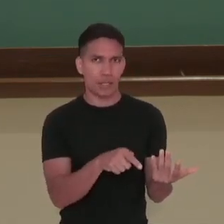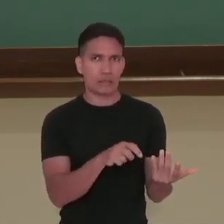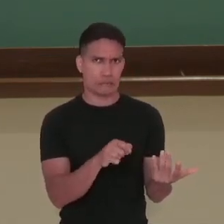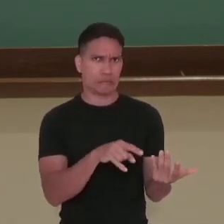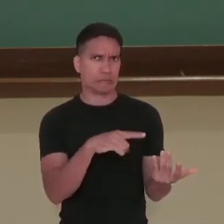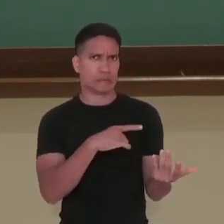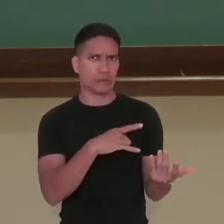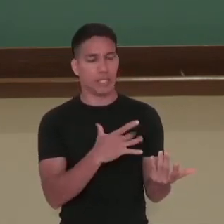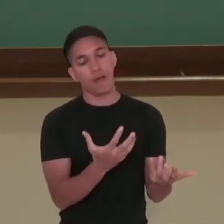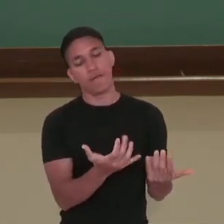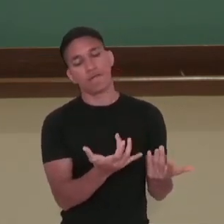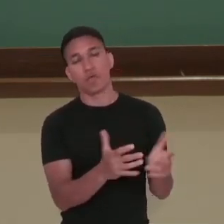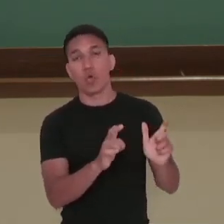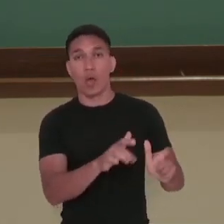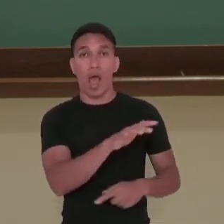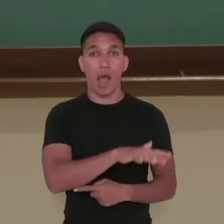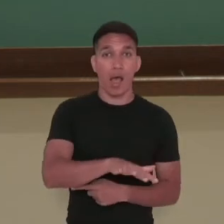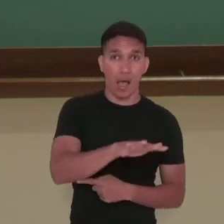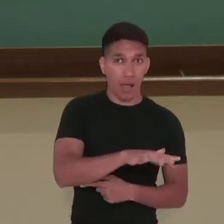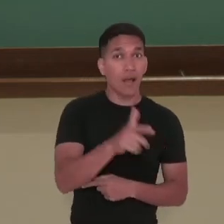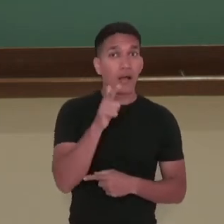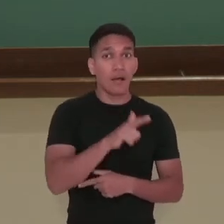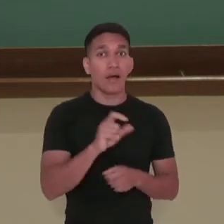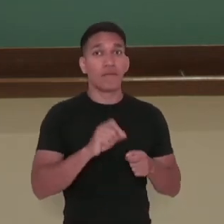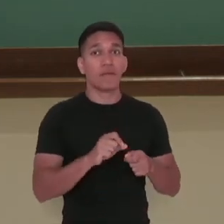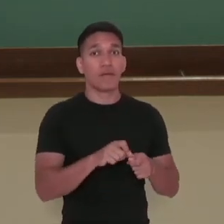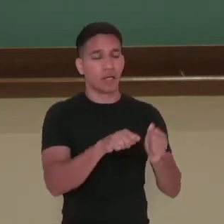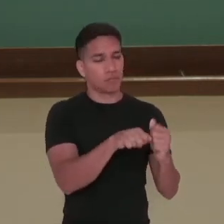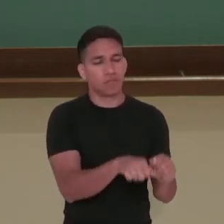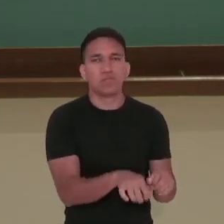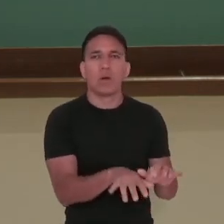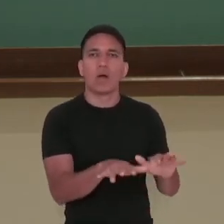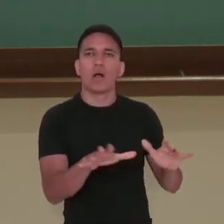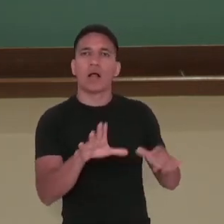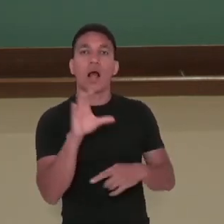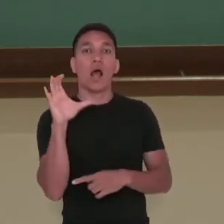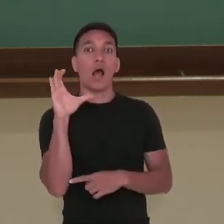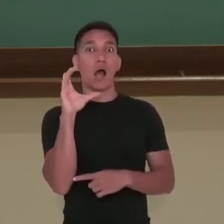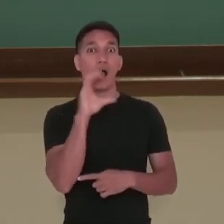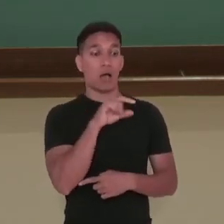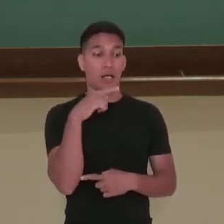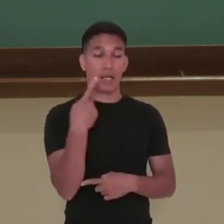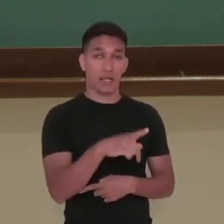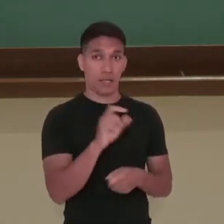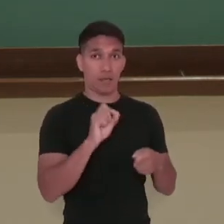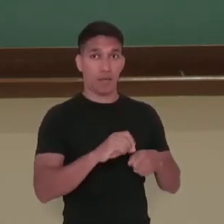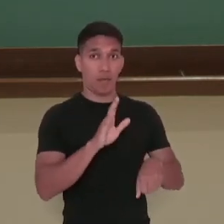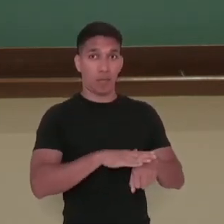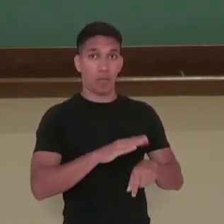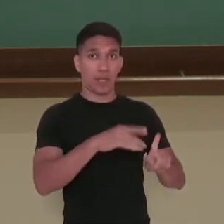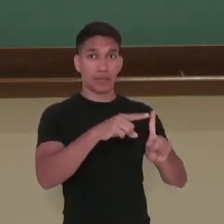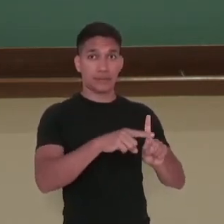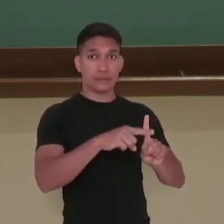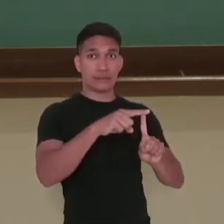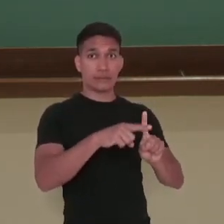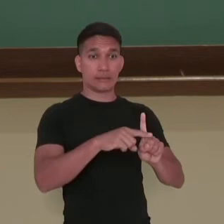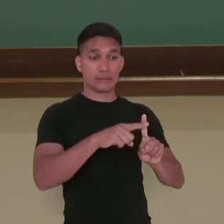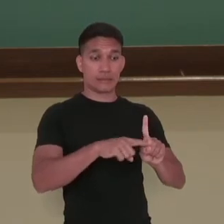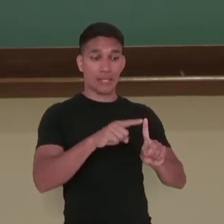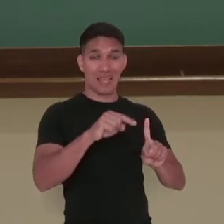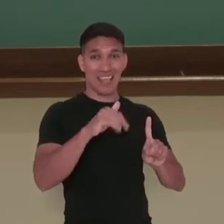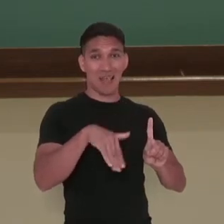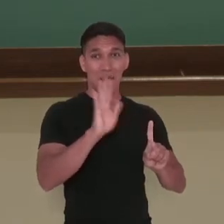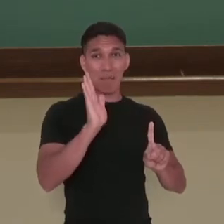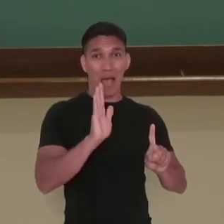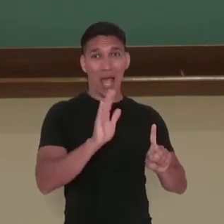um fogo num lugar, num ambiente, ele vai liberar calor. O fogo ele vai estar numa temperatura diferente do ambiente, então ele